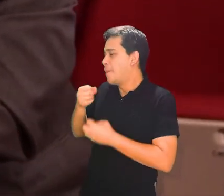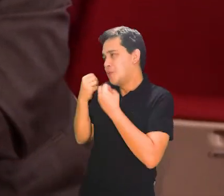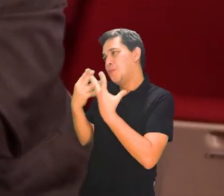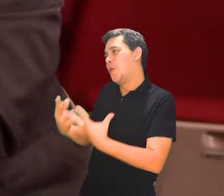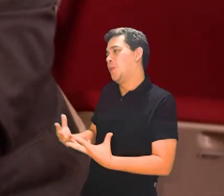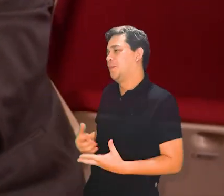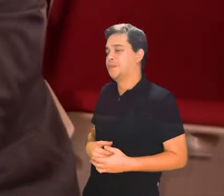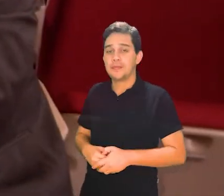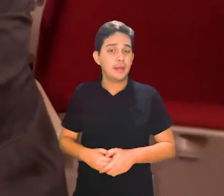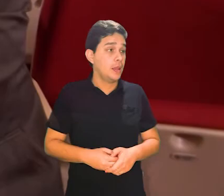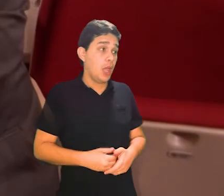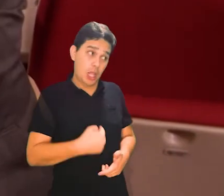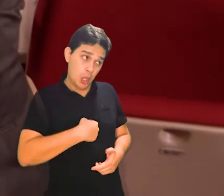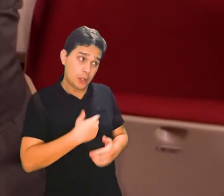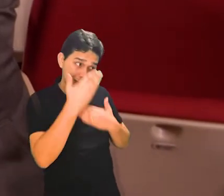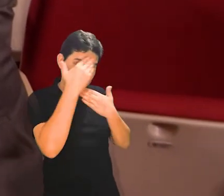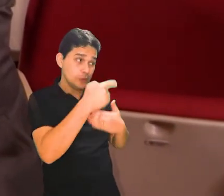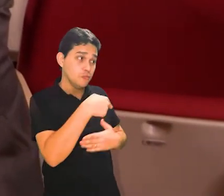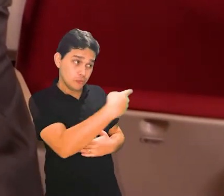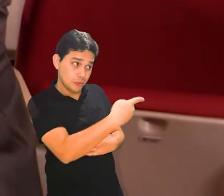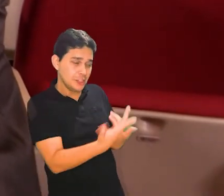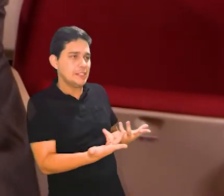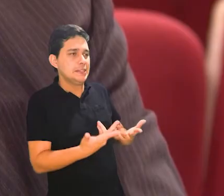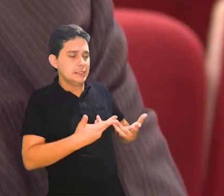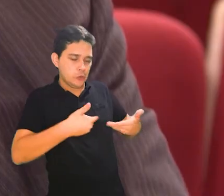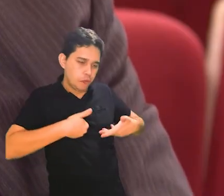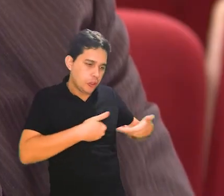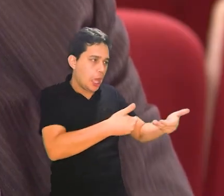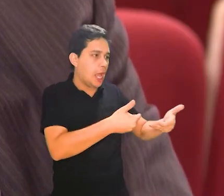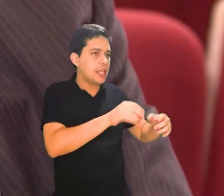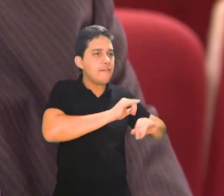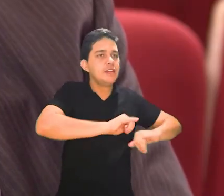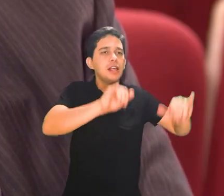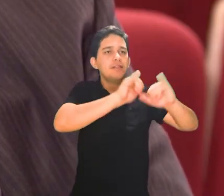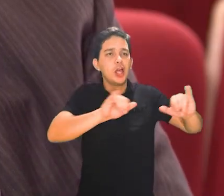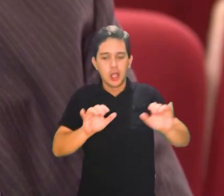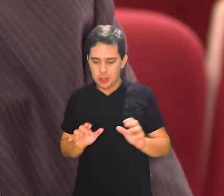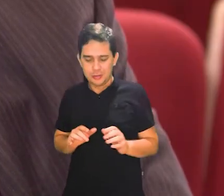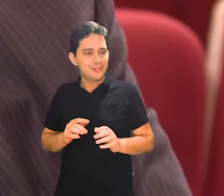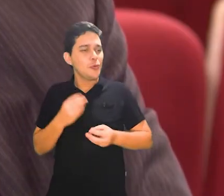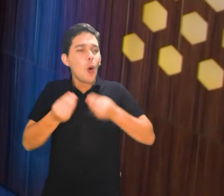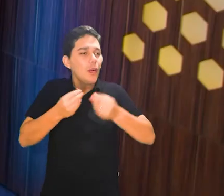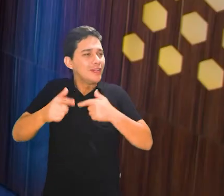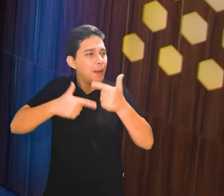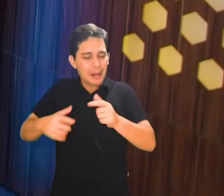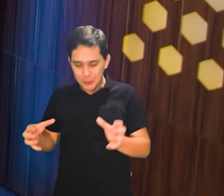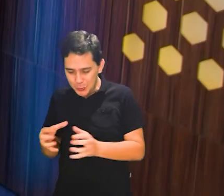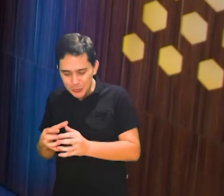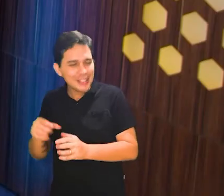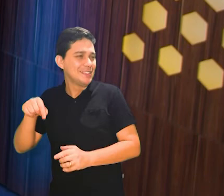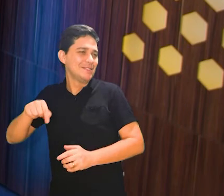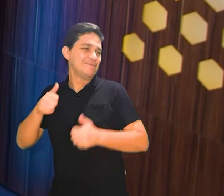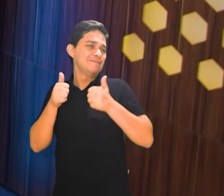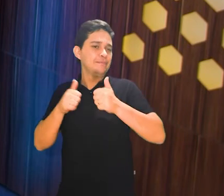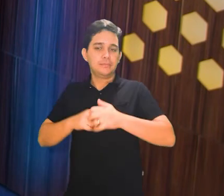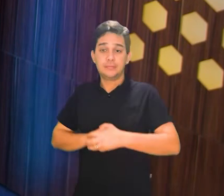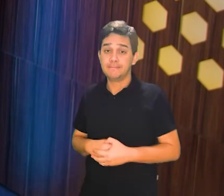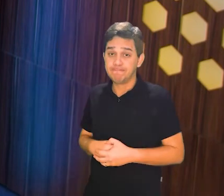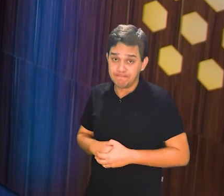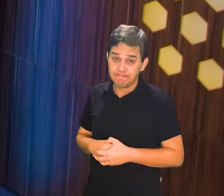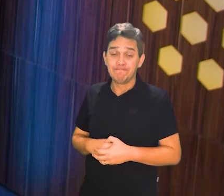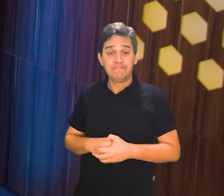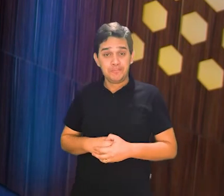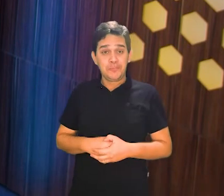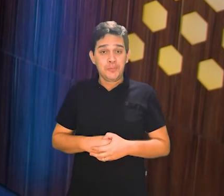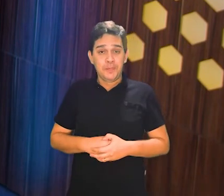Cidadão. Eu que agradeço, muito obrigado pela colaboração de você na divulgação do trabalho desenvolvido pela ouvidoria. O MP Cidadão de hoje fica